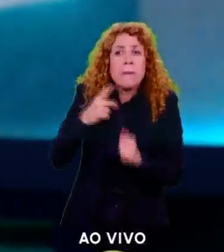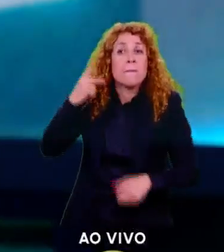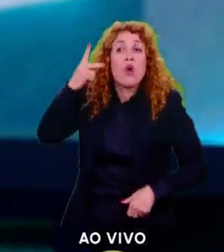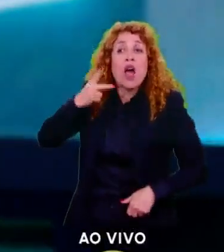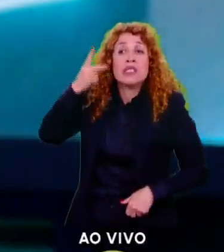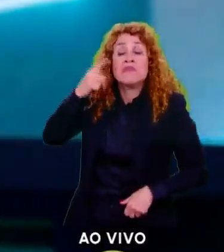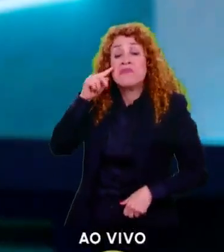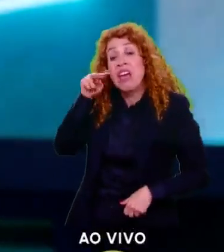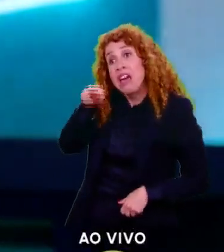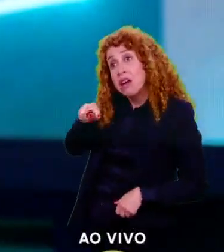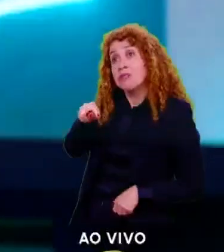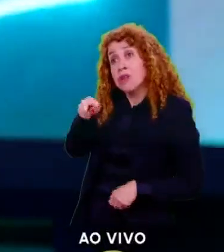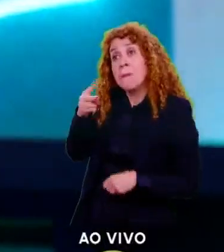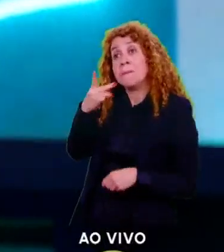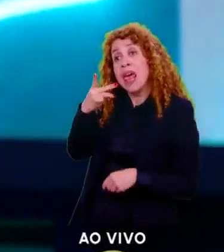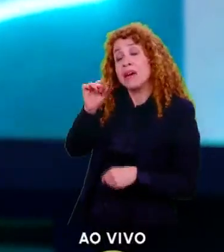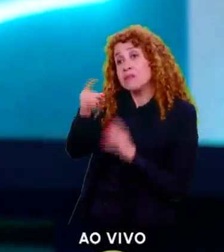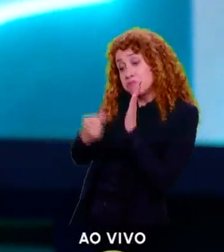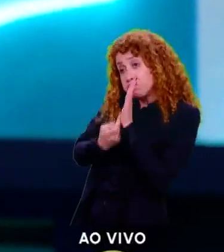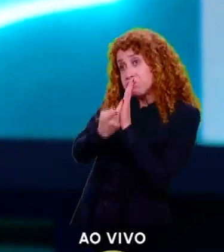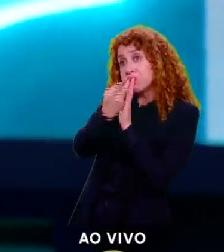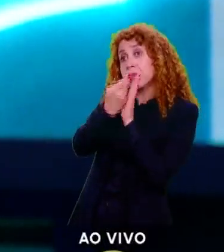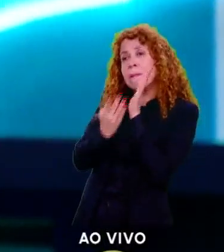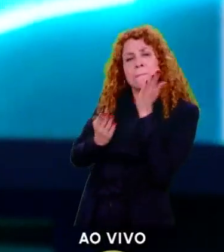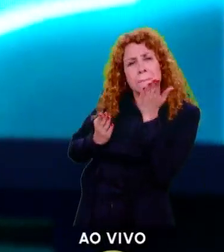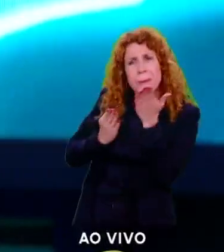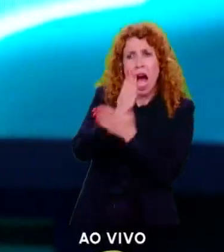aprovamos no cotidiano Faremos o menos para prorrogar esse benefício o ano que